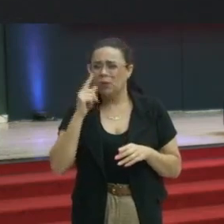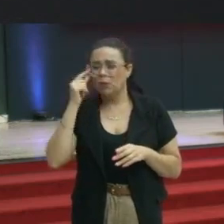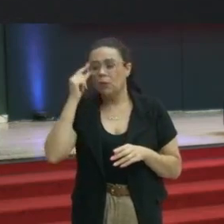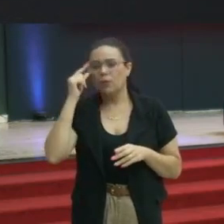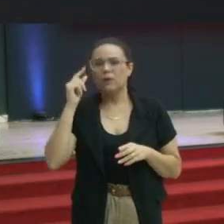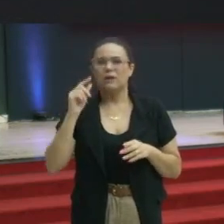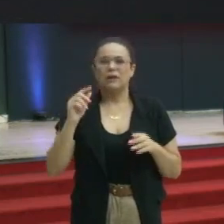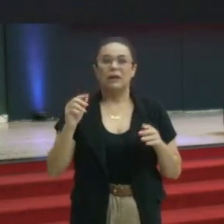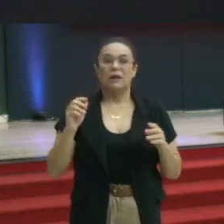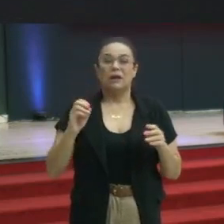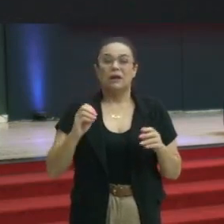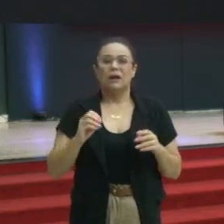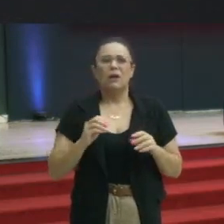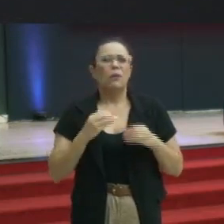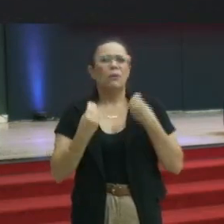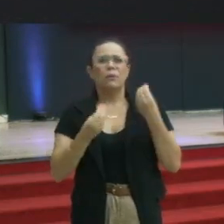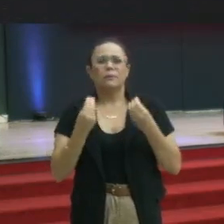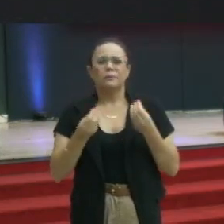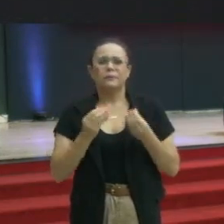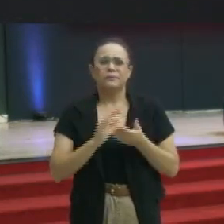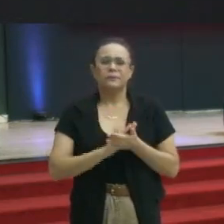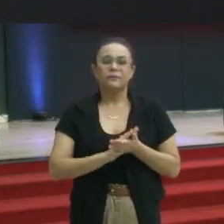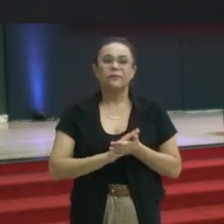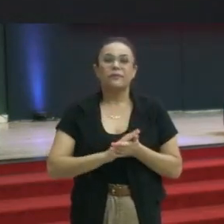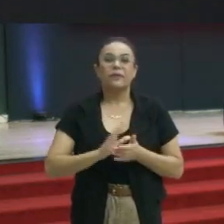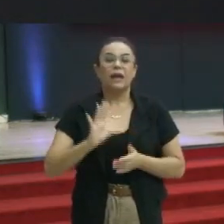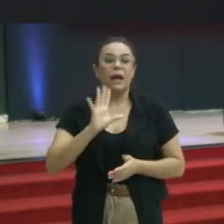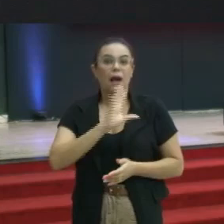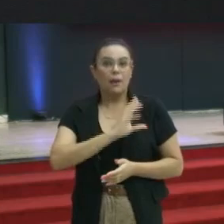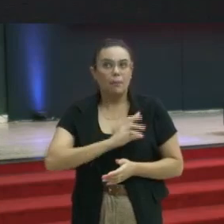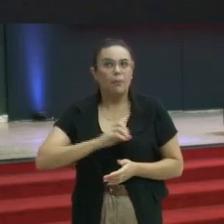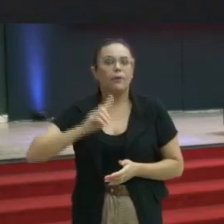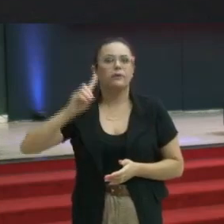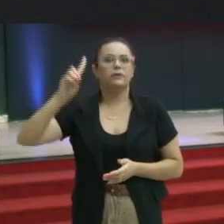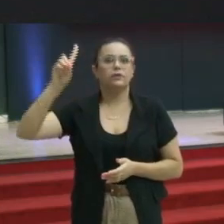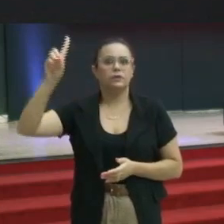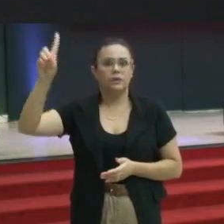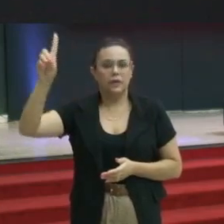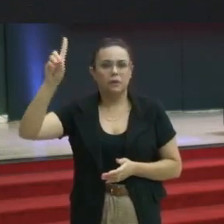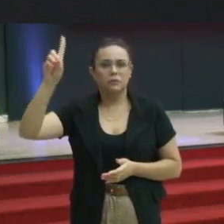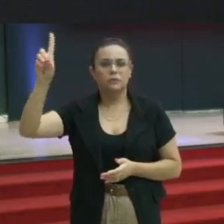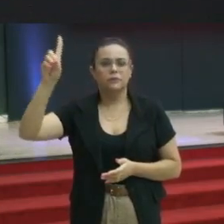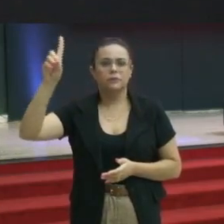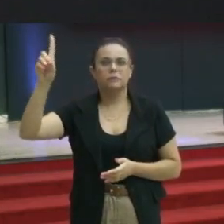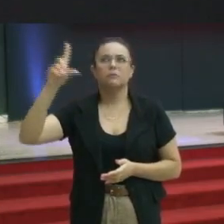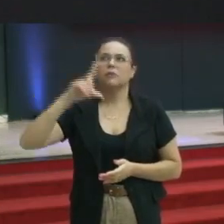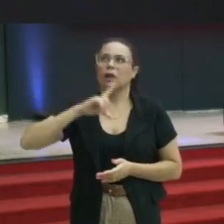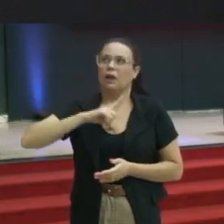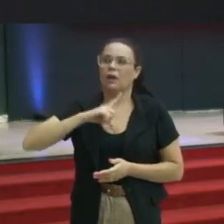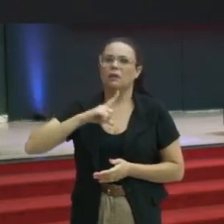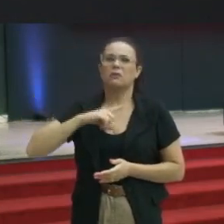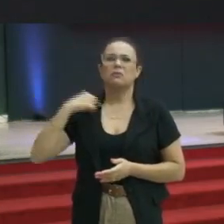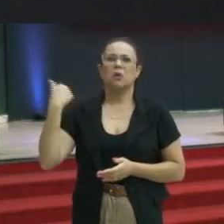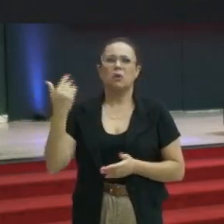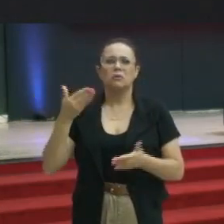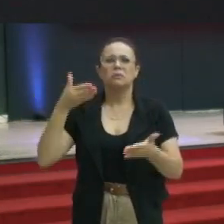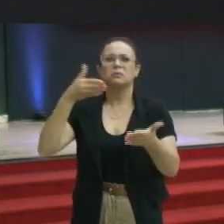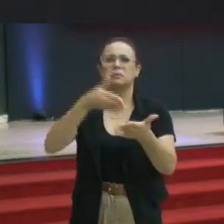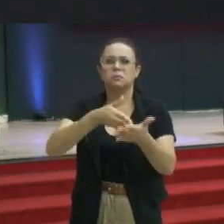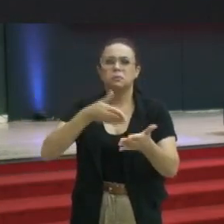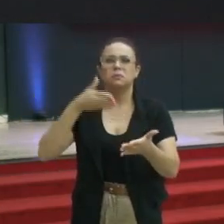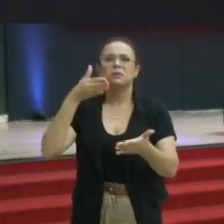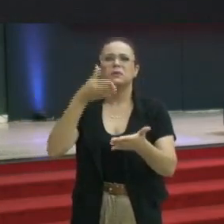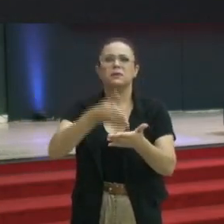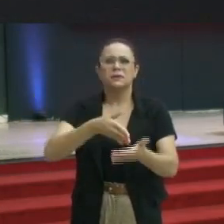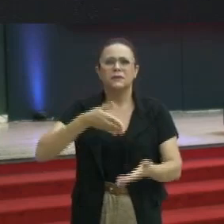escrito? Por amor de ti, enfrentamos a morte todos os dias. Somos considerados